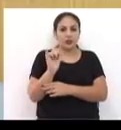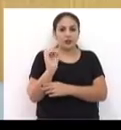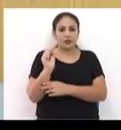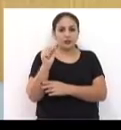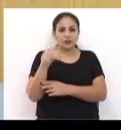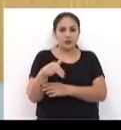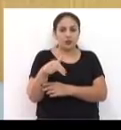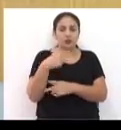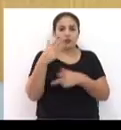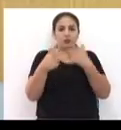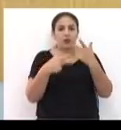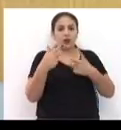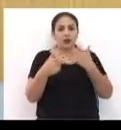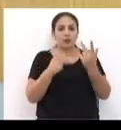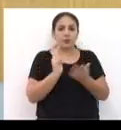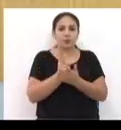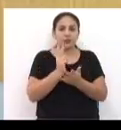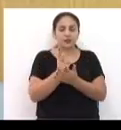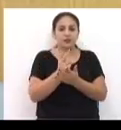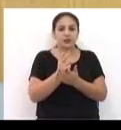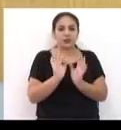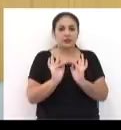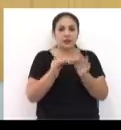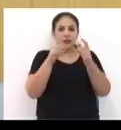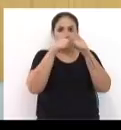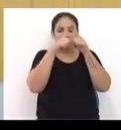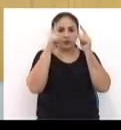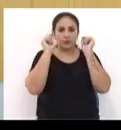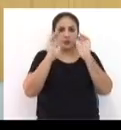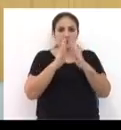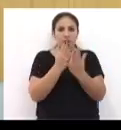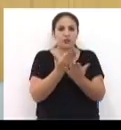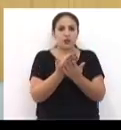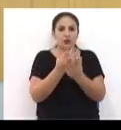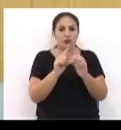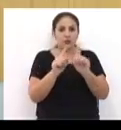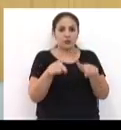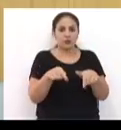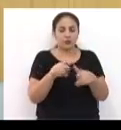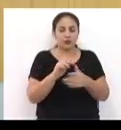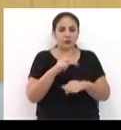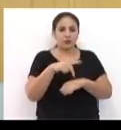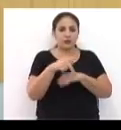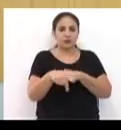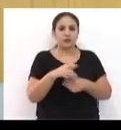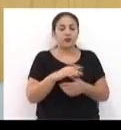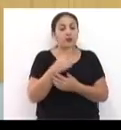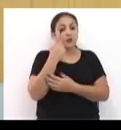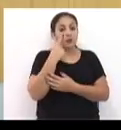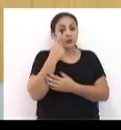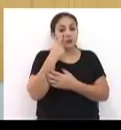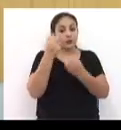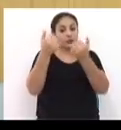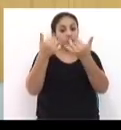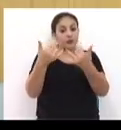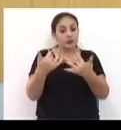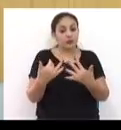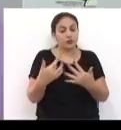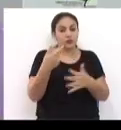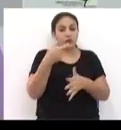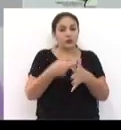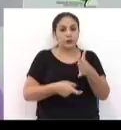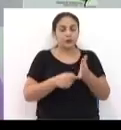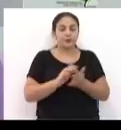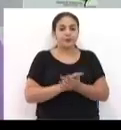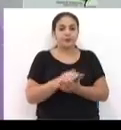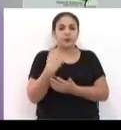a permanência de técnicos de enfermagem nas escolas públicas de Passo Fundo. Veja a justificativa do autor.